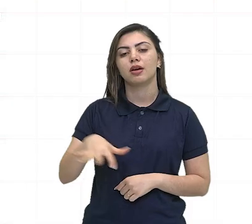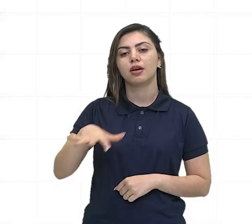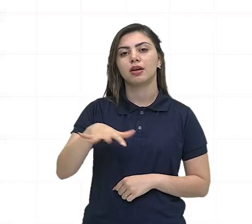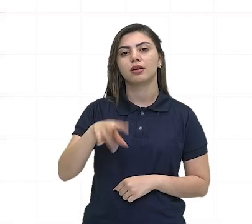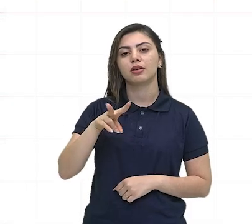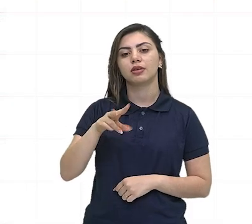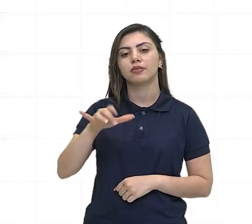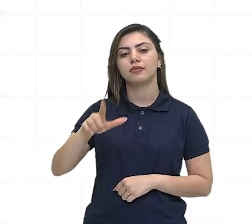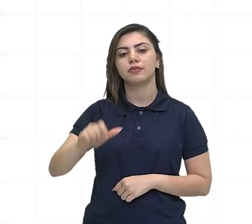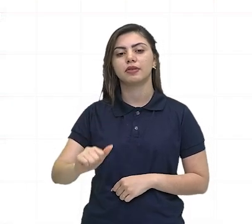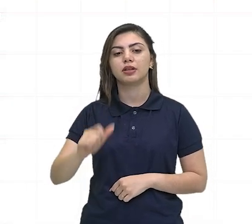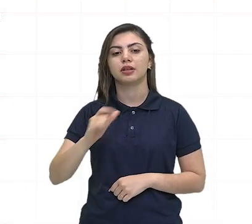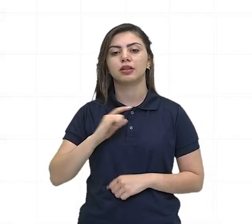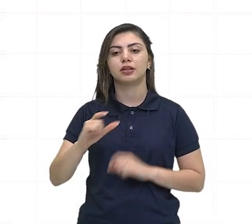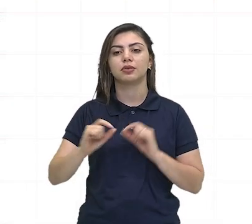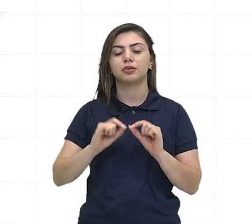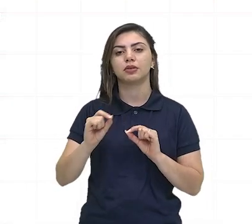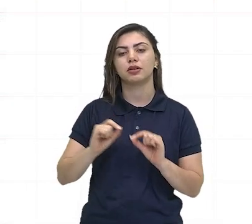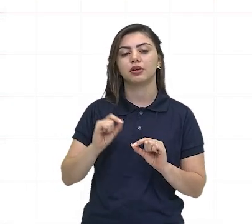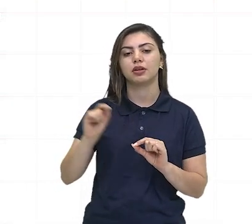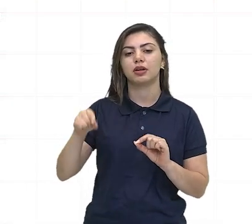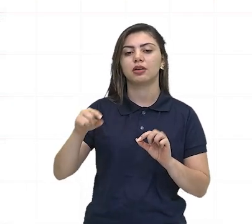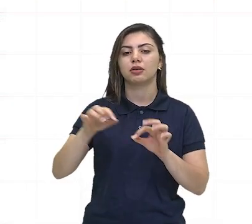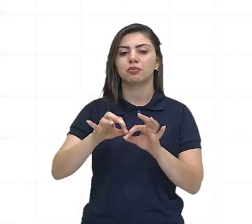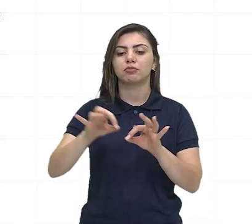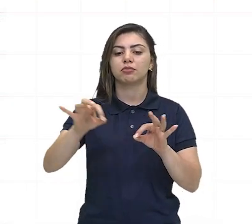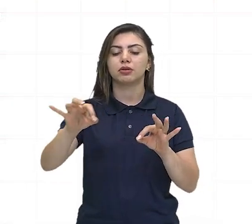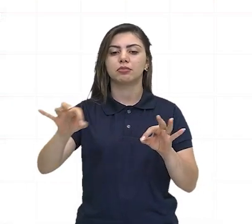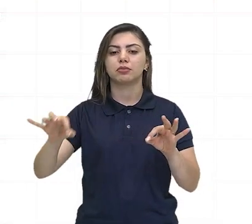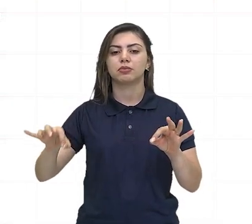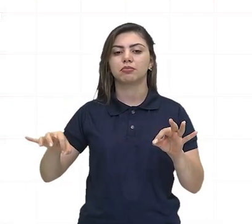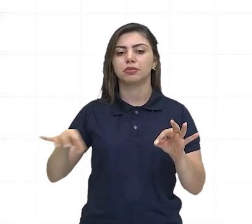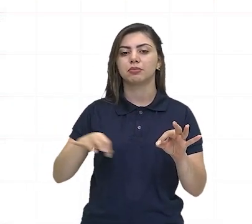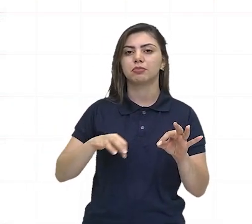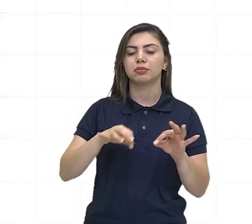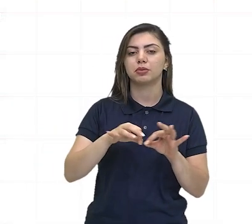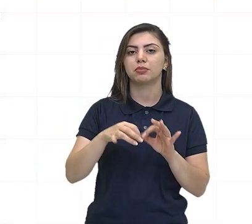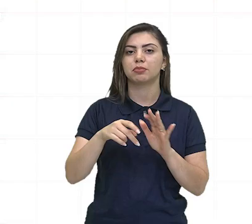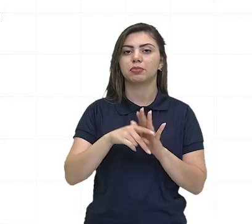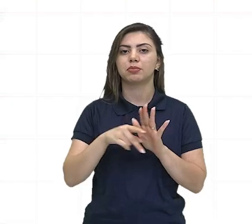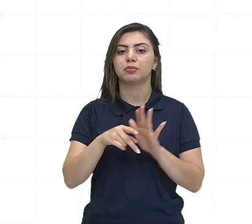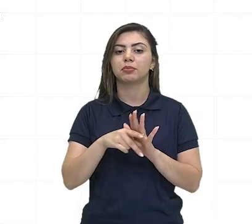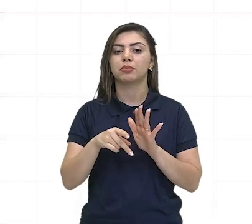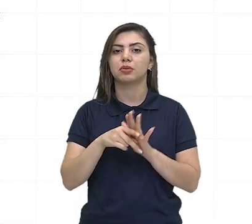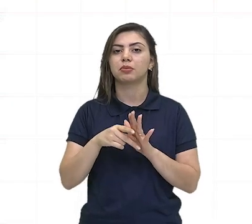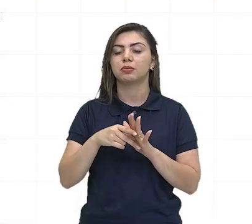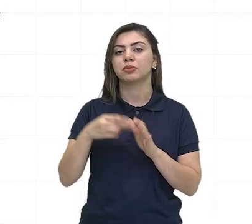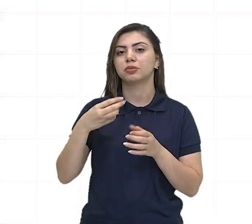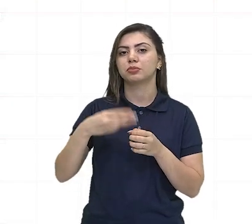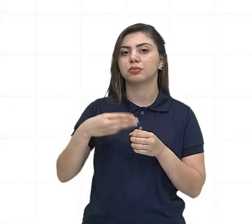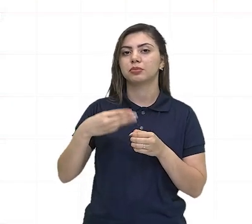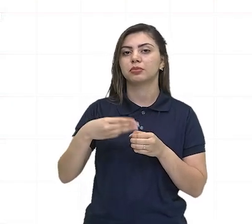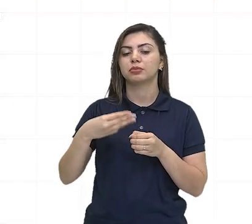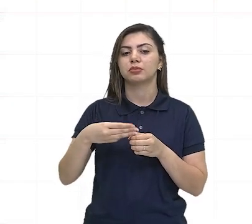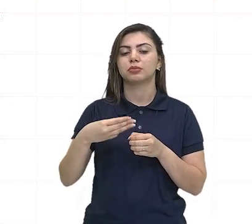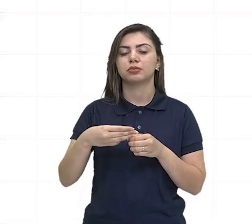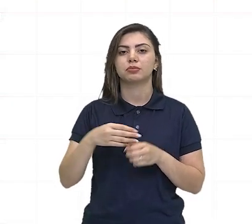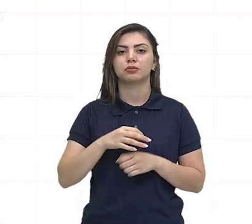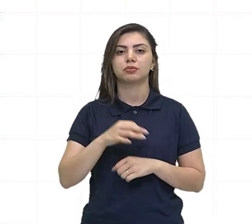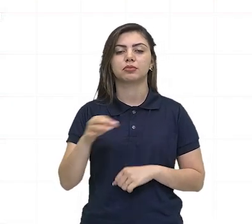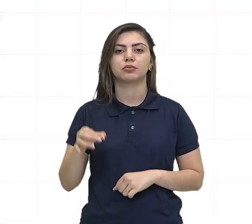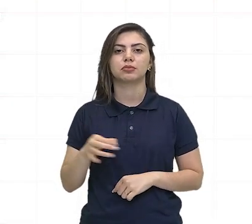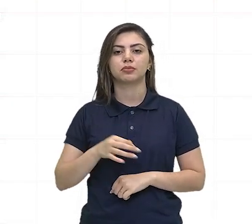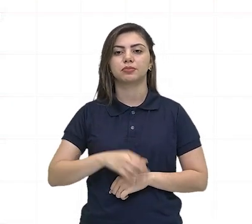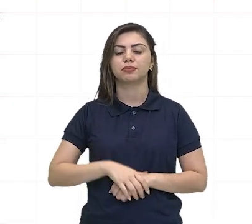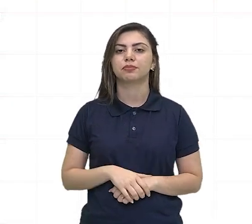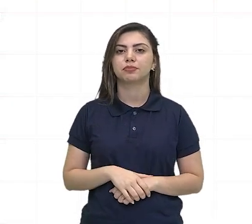é delimitada pelo perímetro urbano municipal, né? Então, o perímetro urbano,